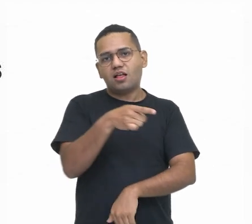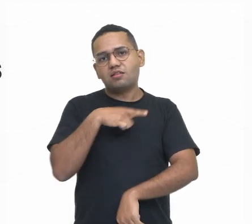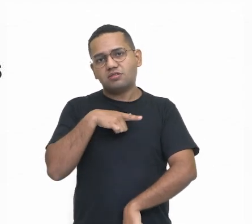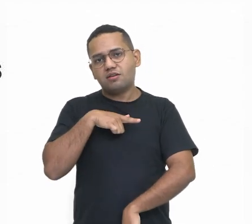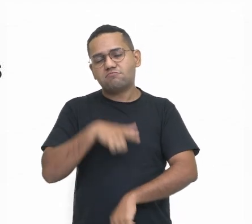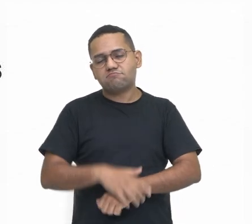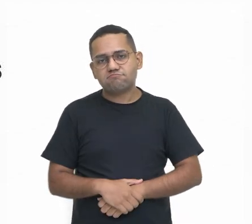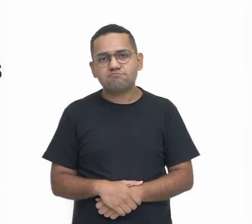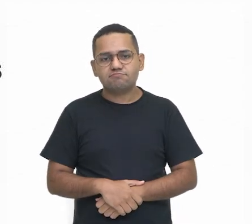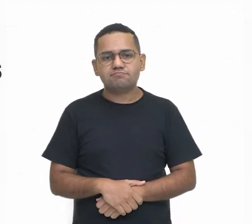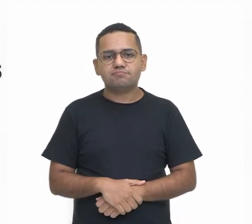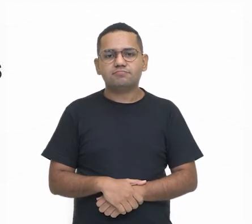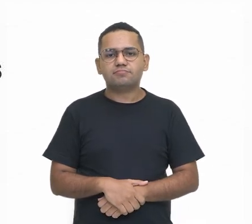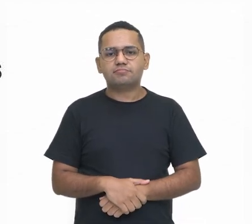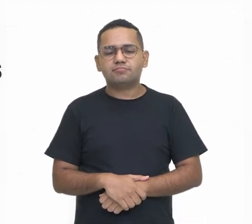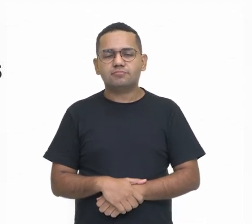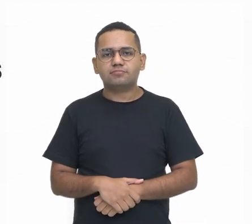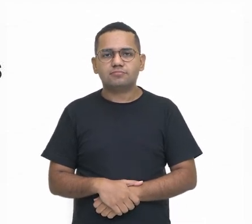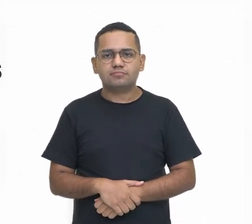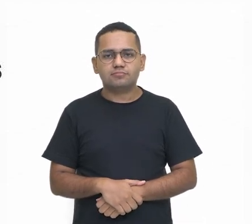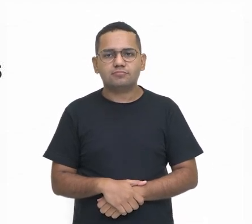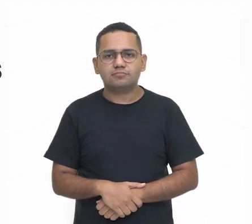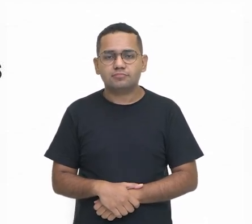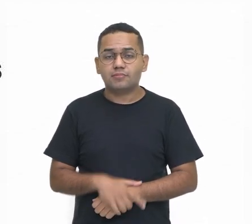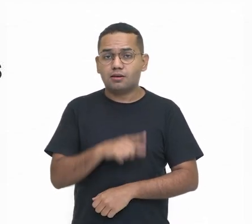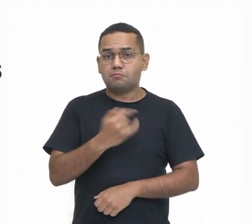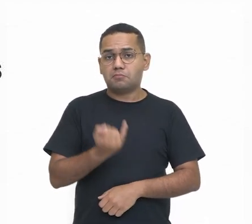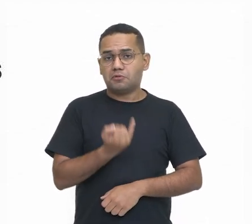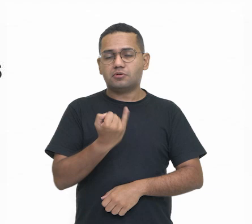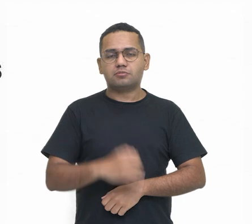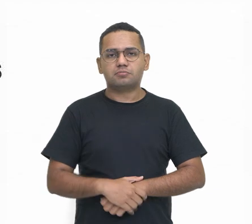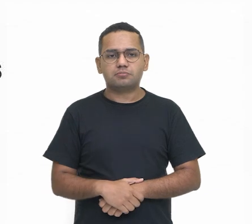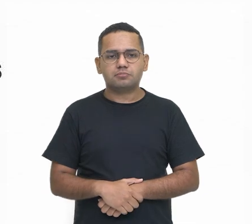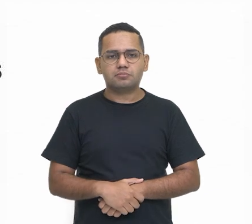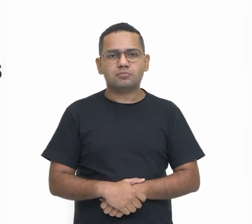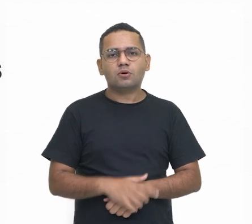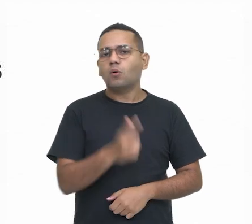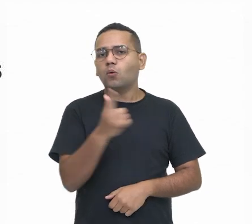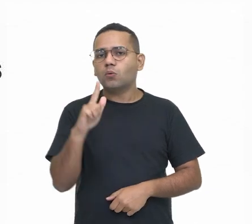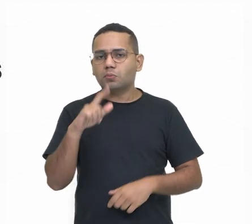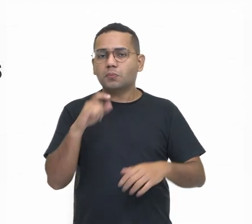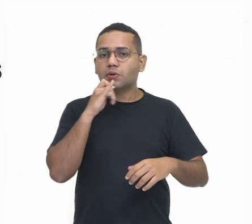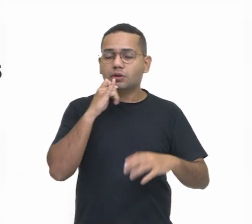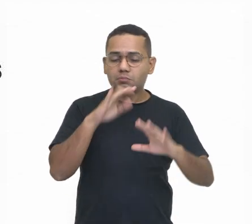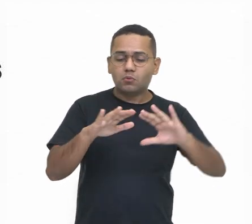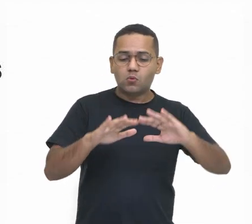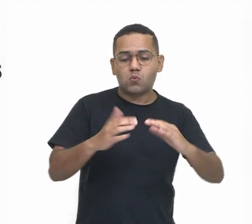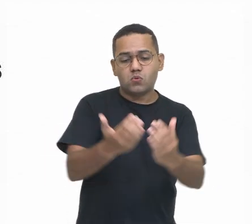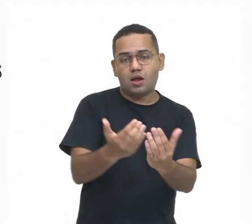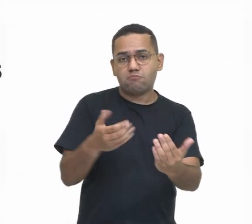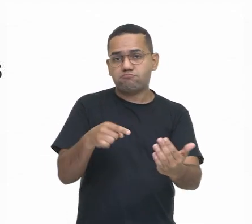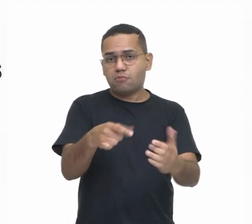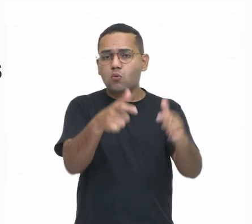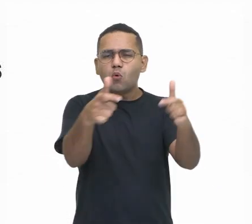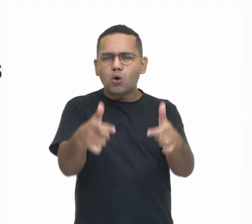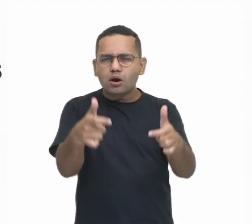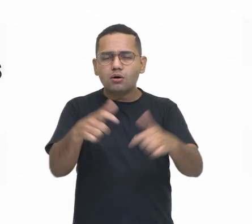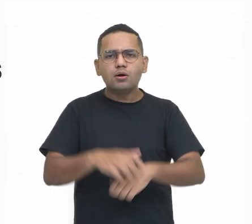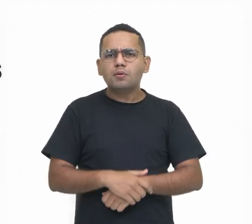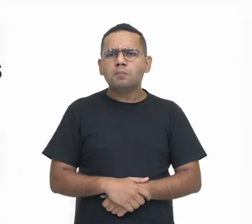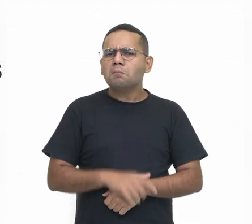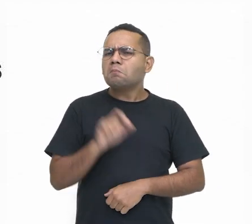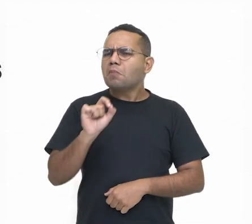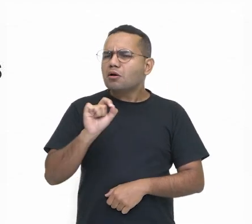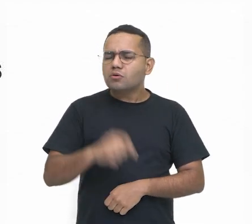instrumento também. A escola ela é fundamental nesse processo. Nas comunidades, preparando o cidadão para